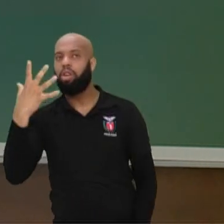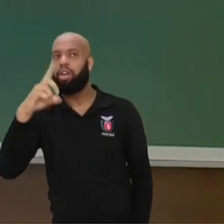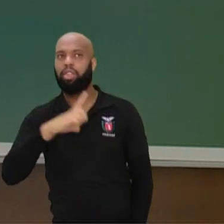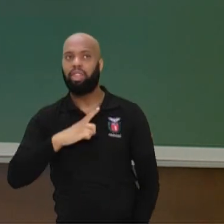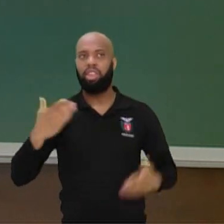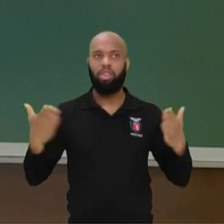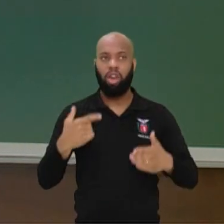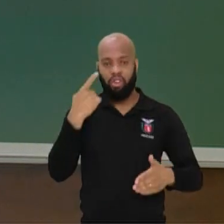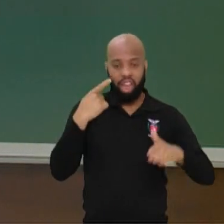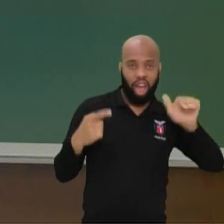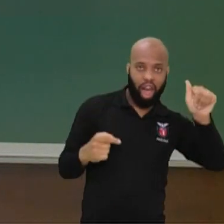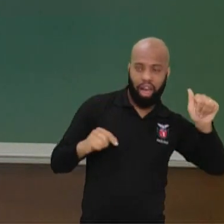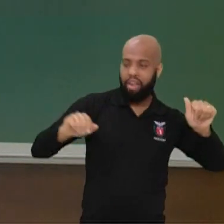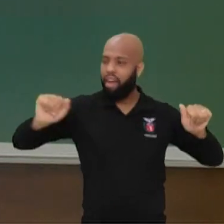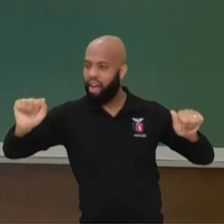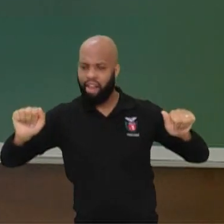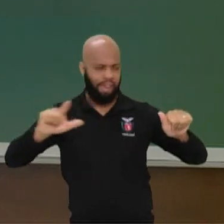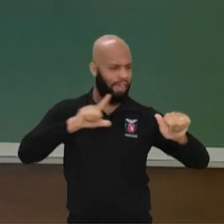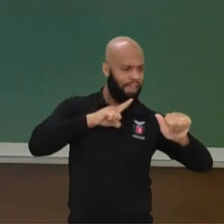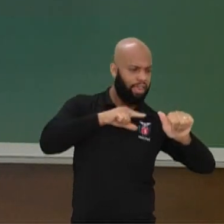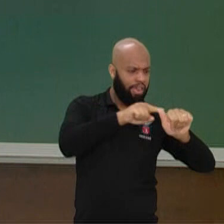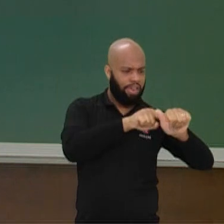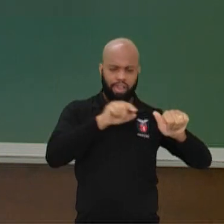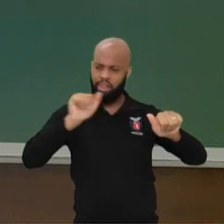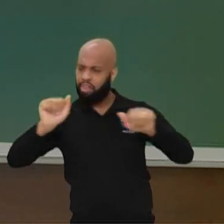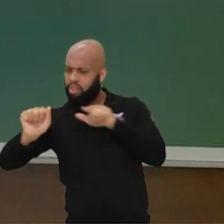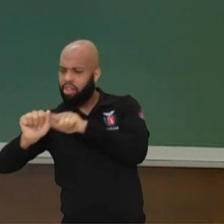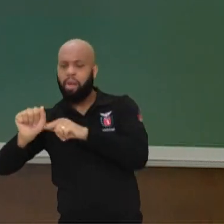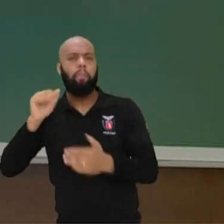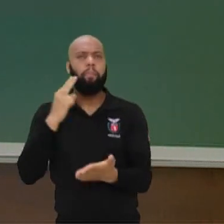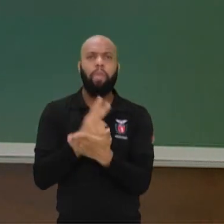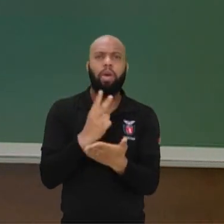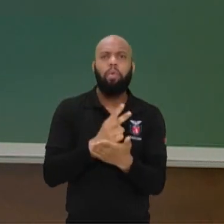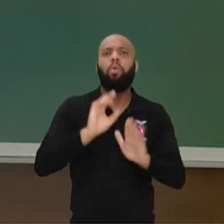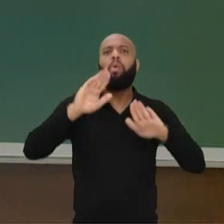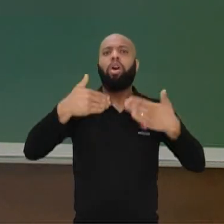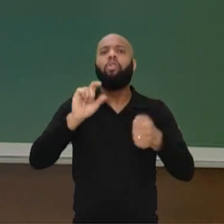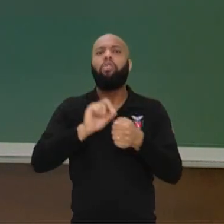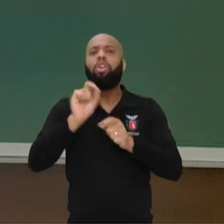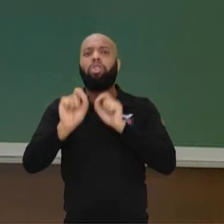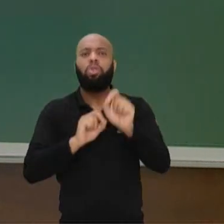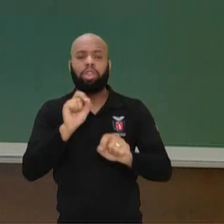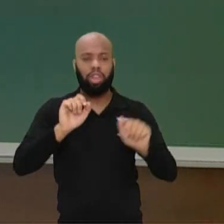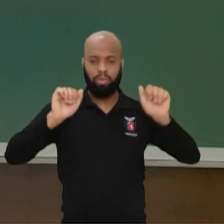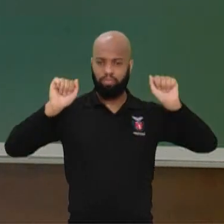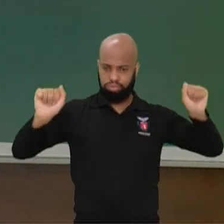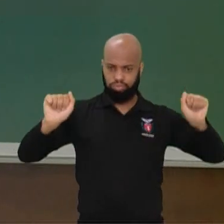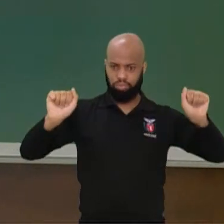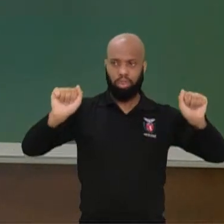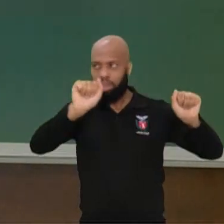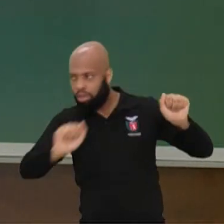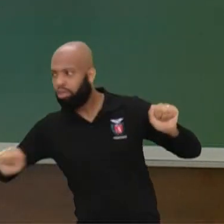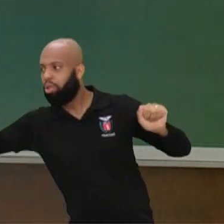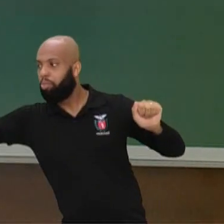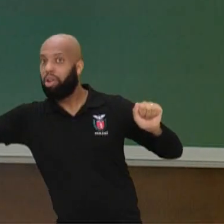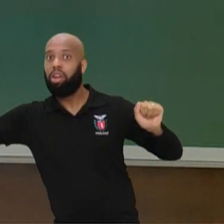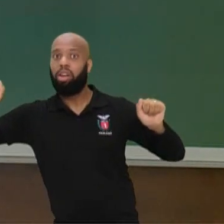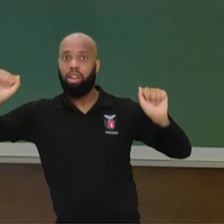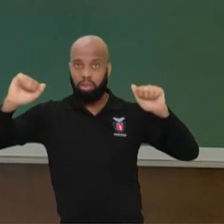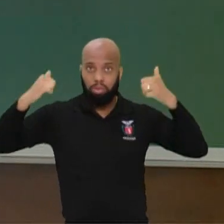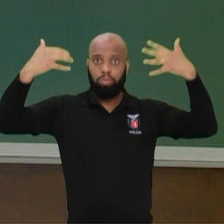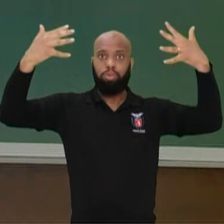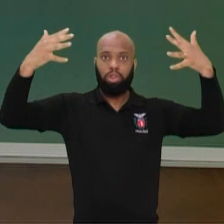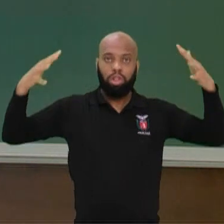são iguais, é A. Eu vou repetir a base e somar os expoentes. Então, para que vocês possam entender um pouquinho melhor